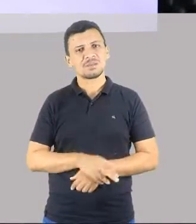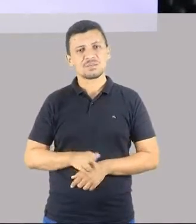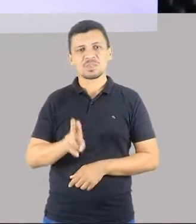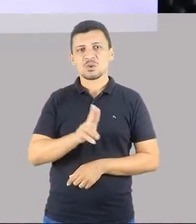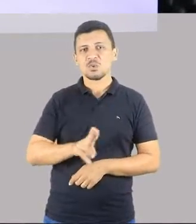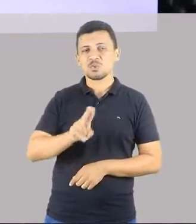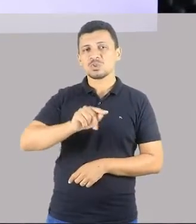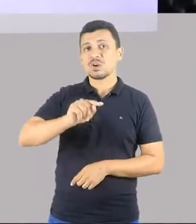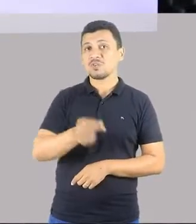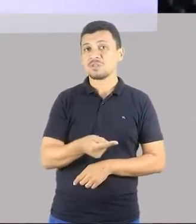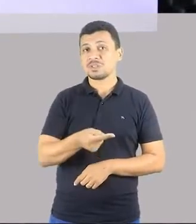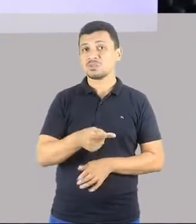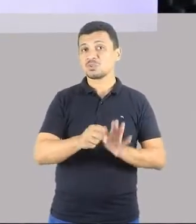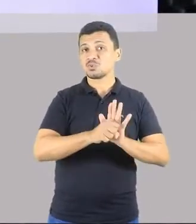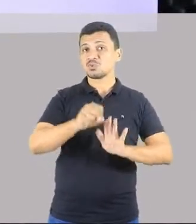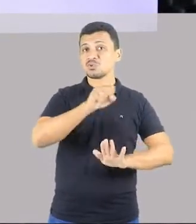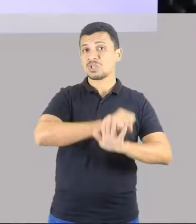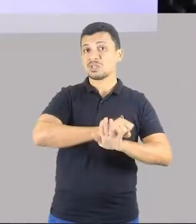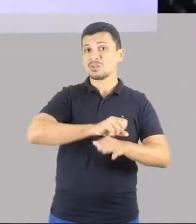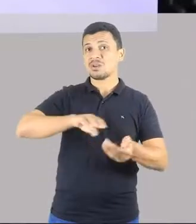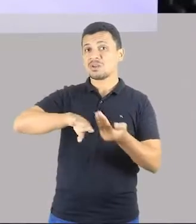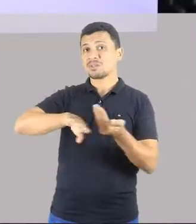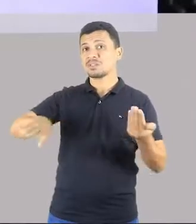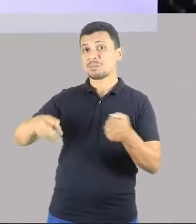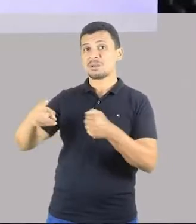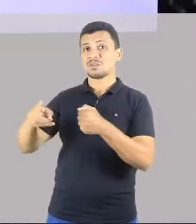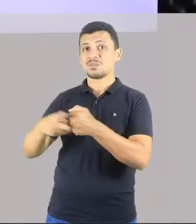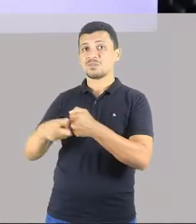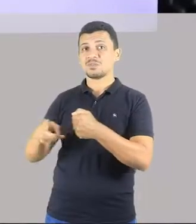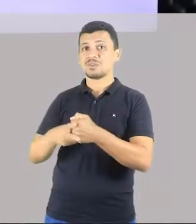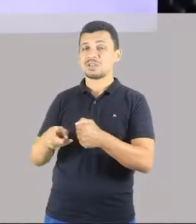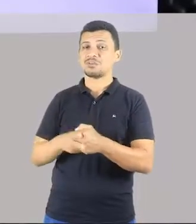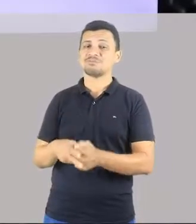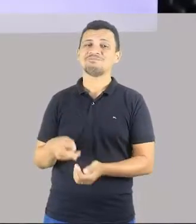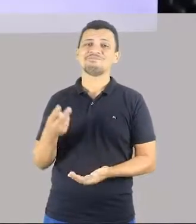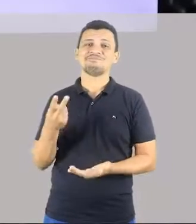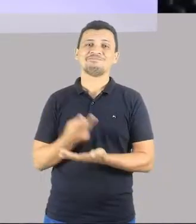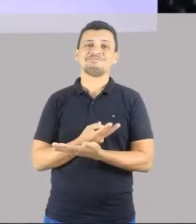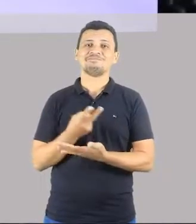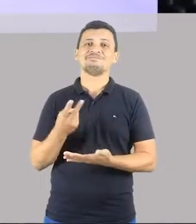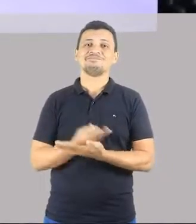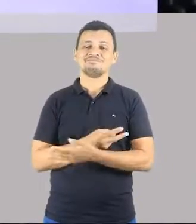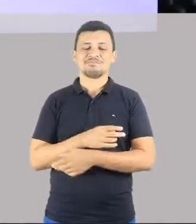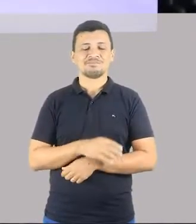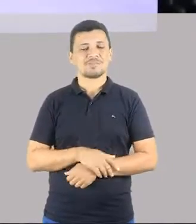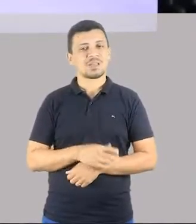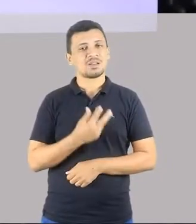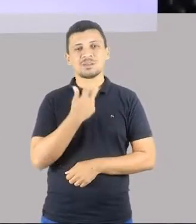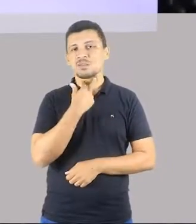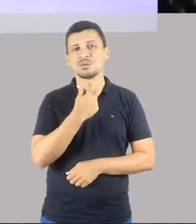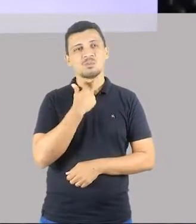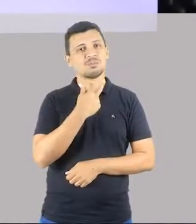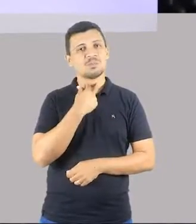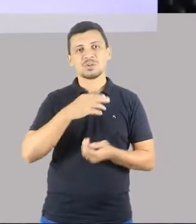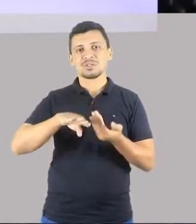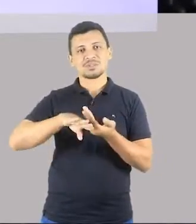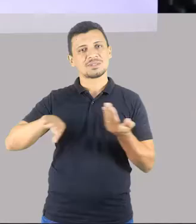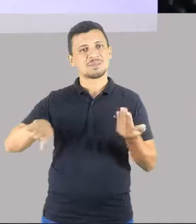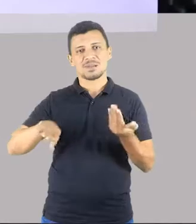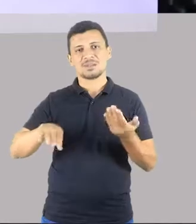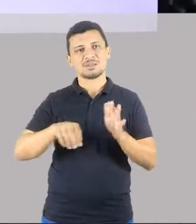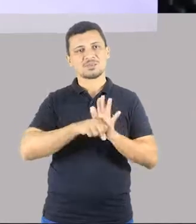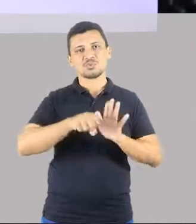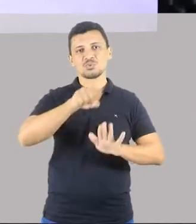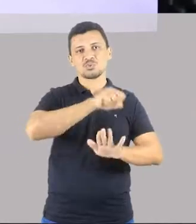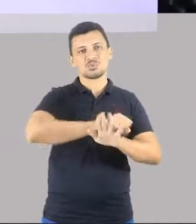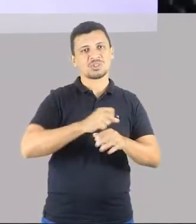vírgula separando o sujeito do verbo, certo? Então, aquela vírgula ali já está incorreta. Eu não posso separar o sujeito do predicado. Eu não